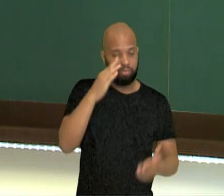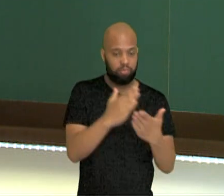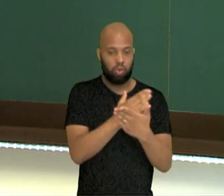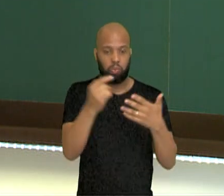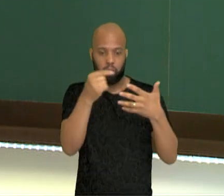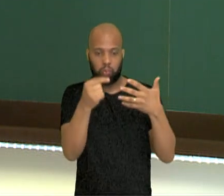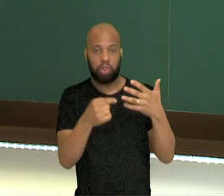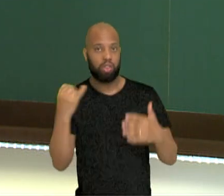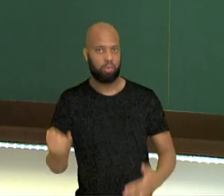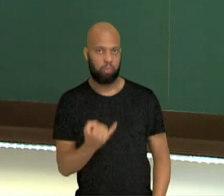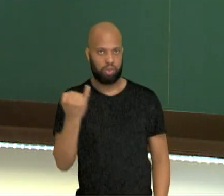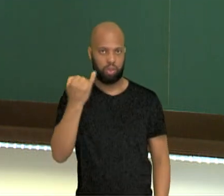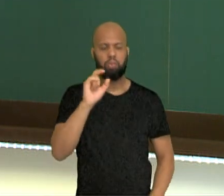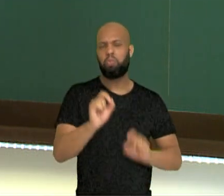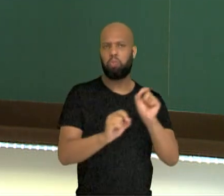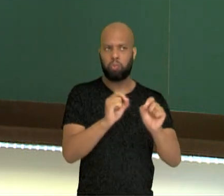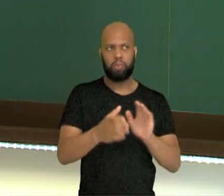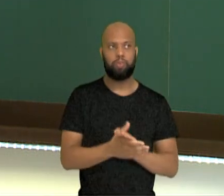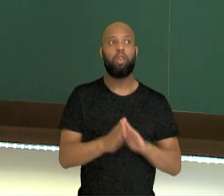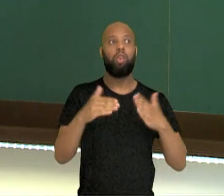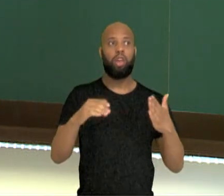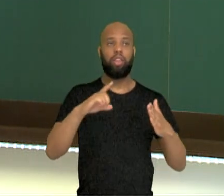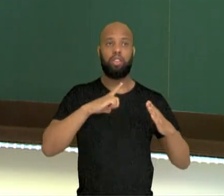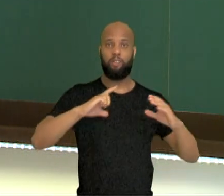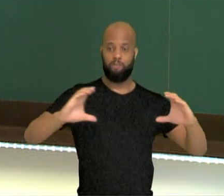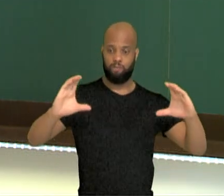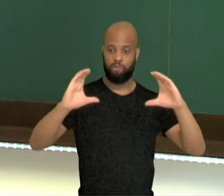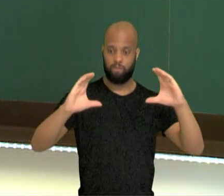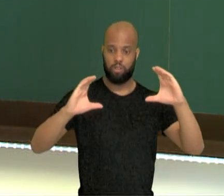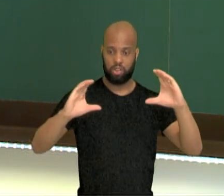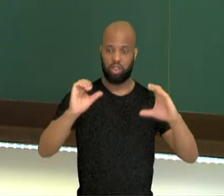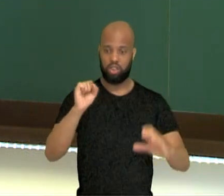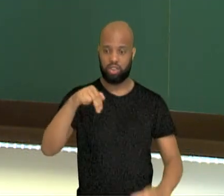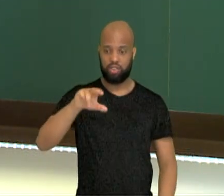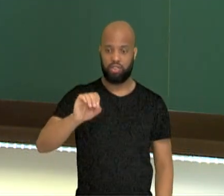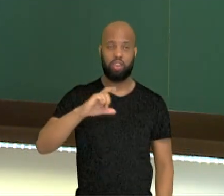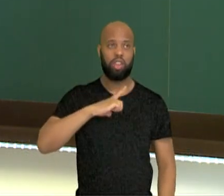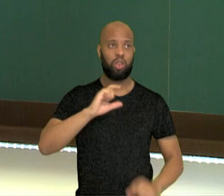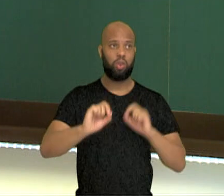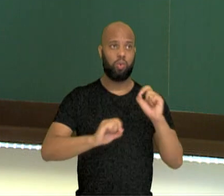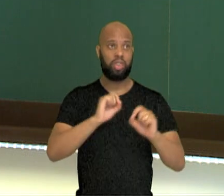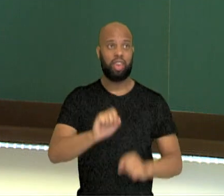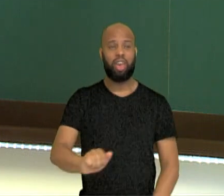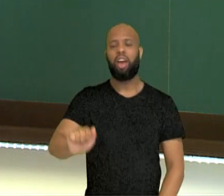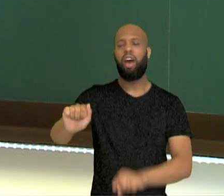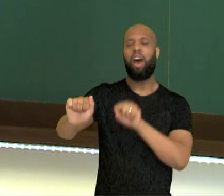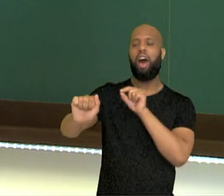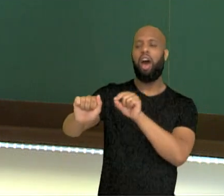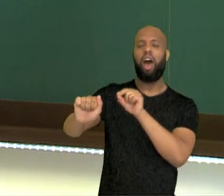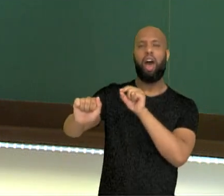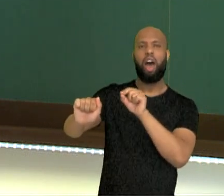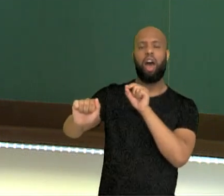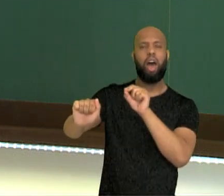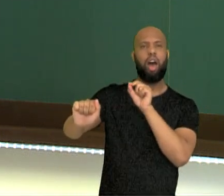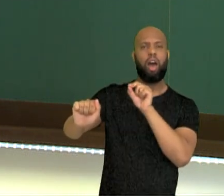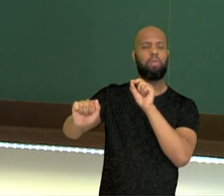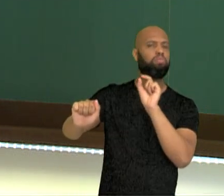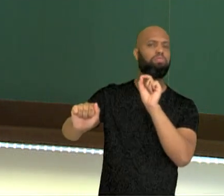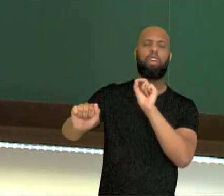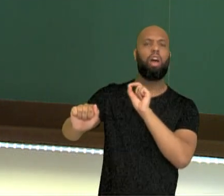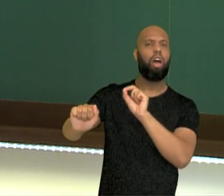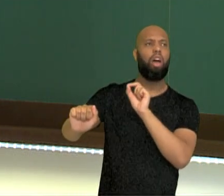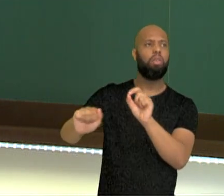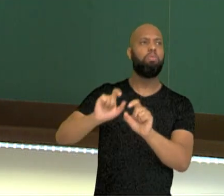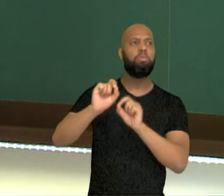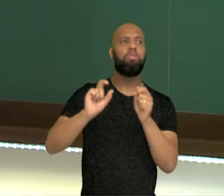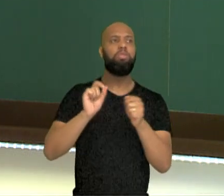importantes. Primeiro, lembra que a função seno ela tem o parâmetro a. O parâmetro a, nesse caso eu coloquei aqui um exemplo, como número 1, o